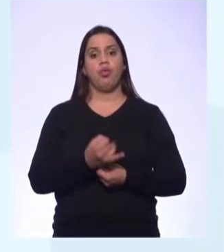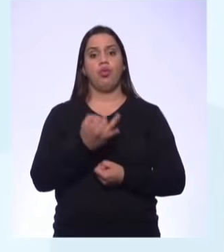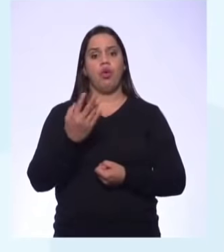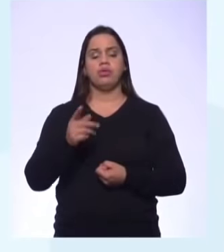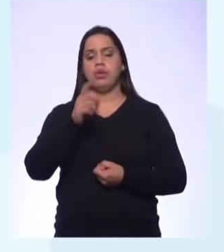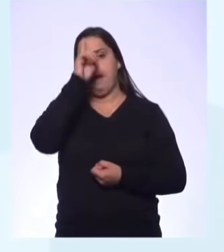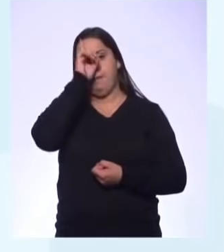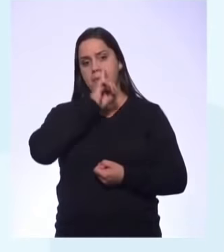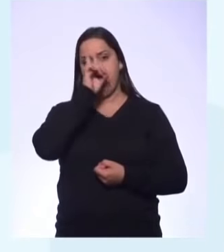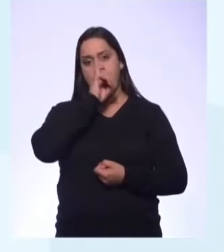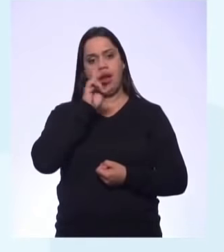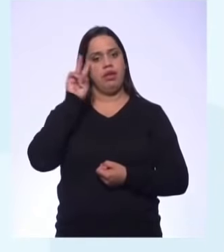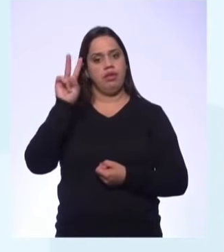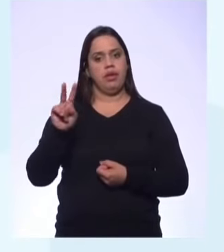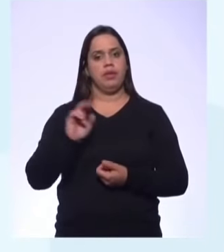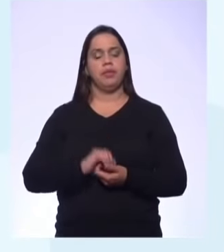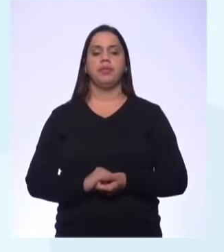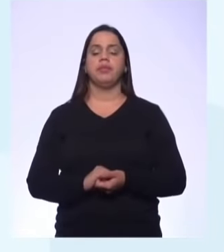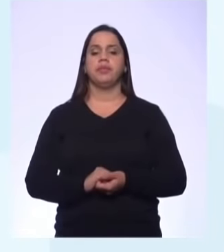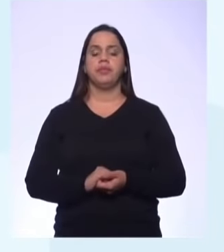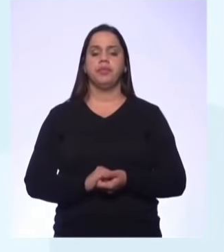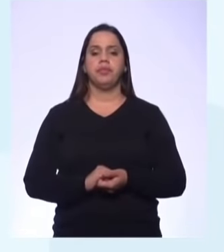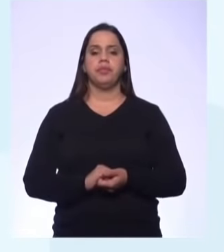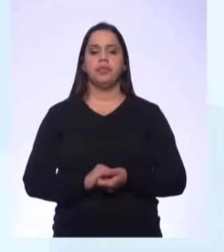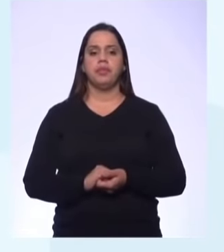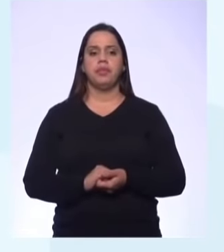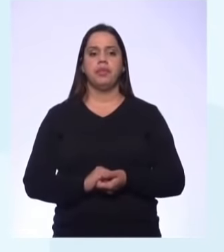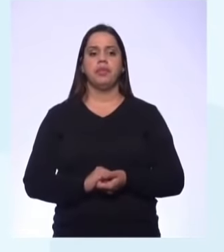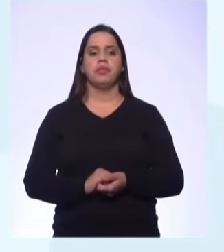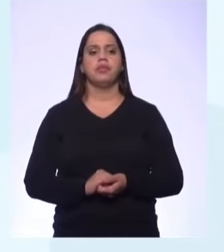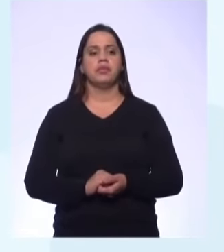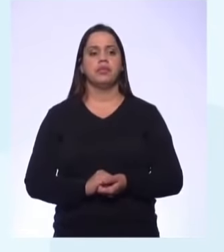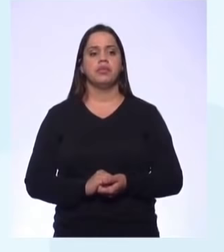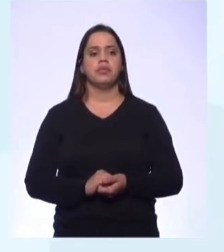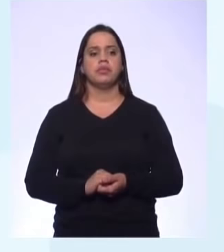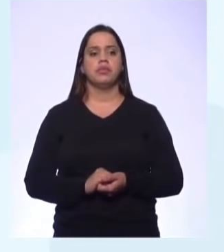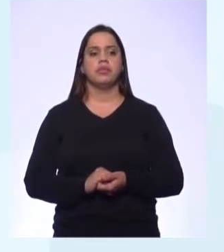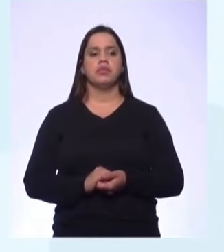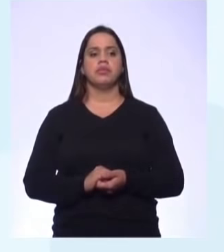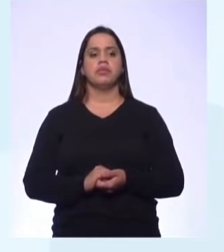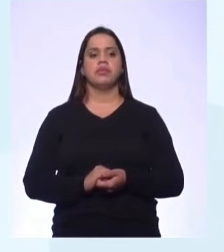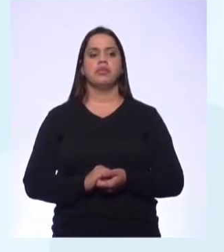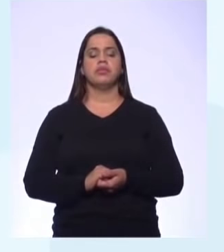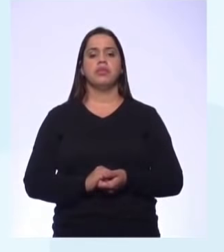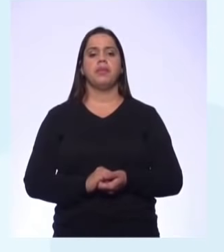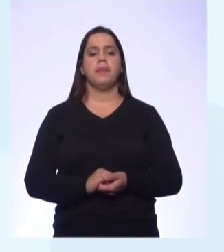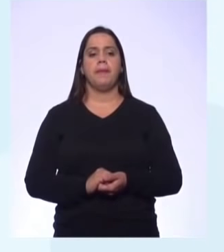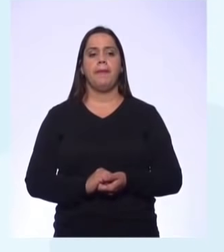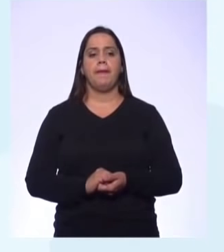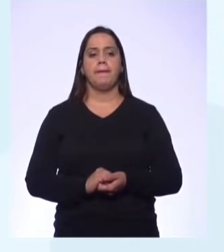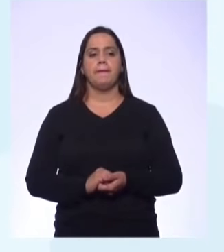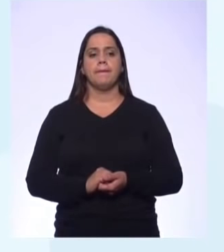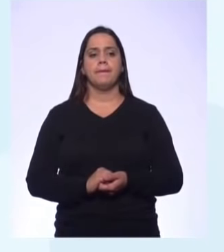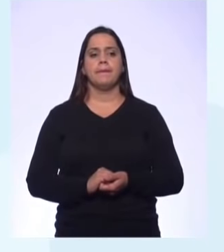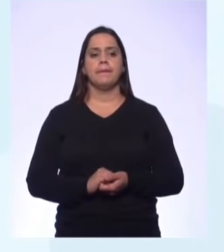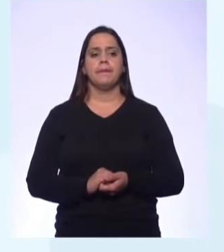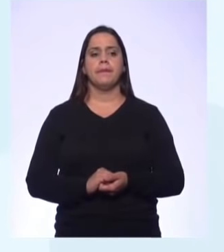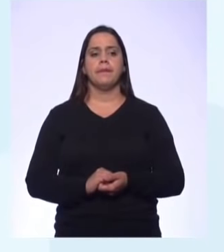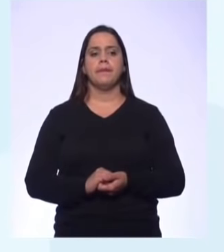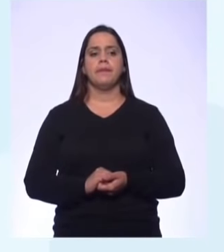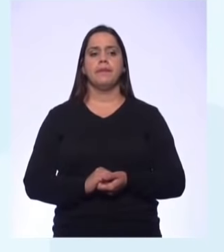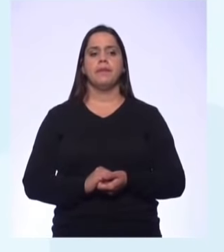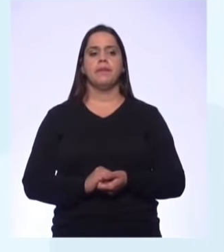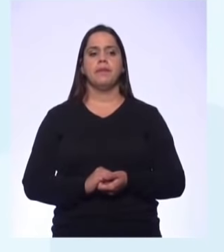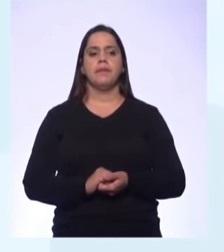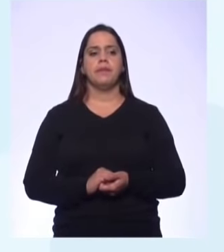human, approximately, integrated, usually, microscope, divided, human,